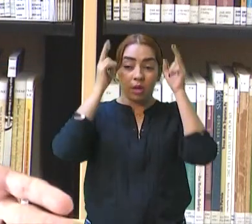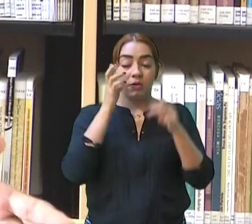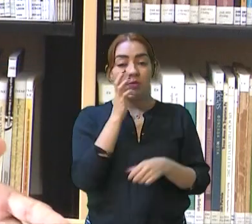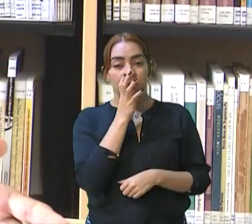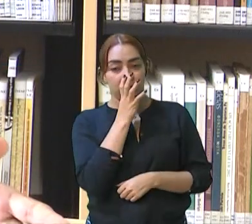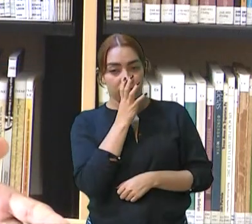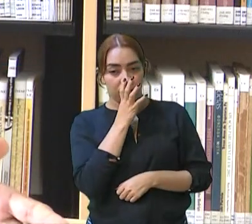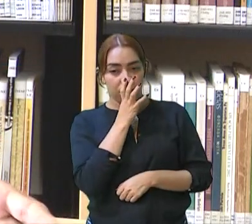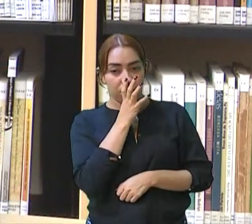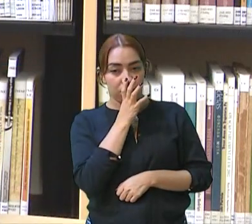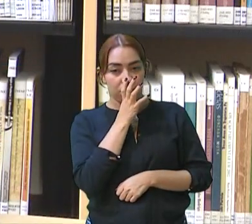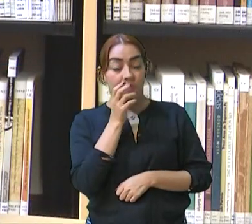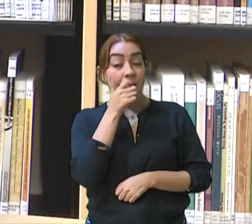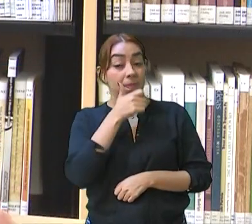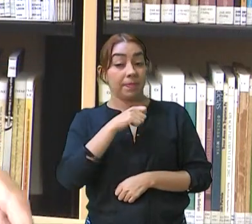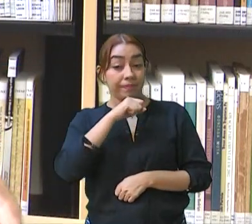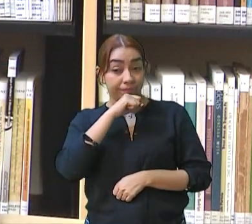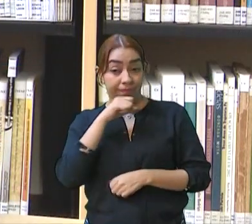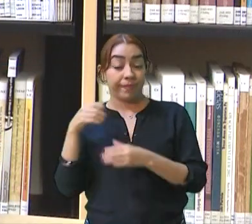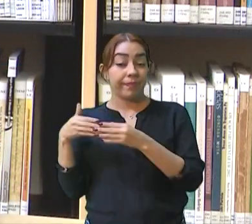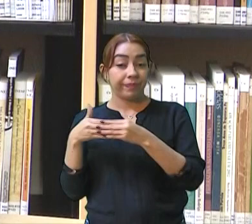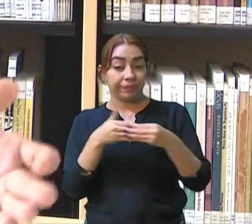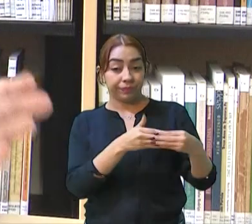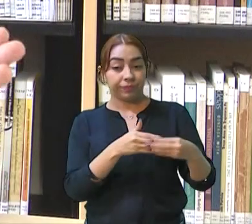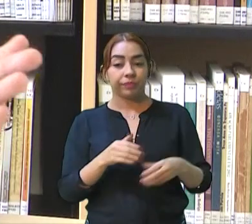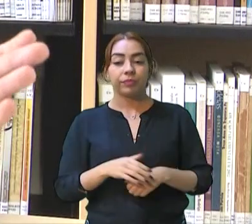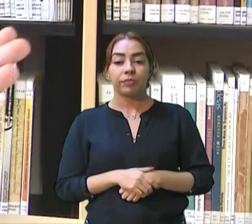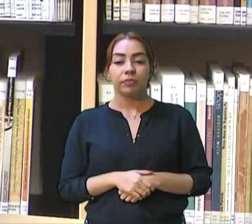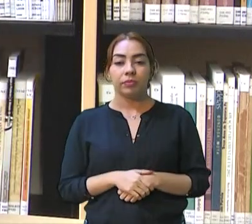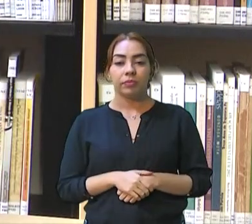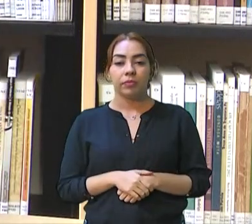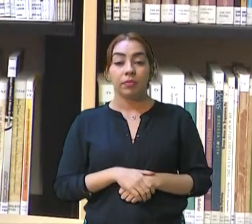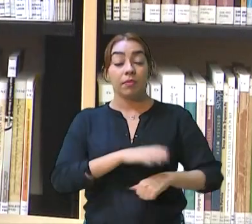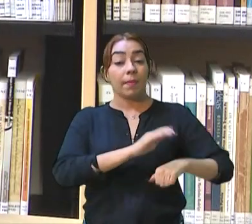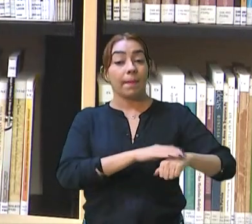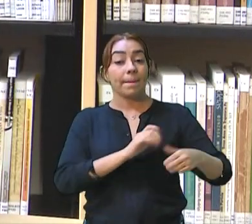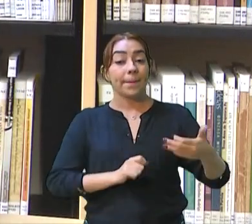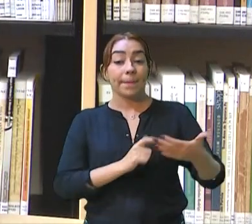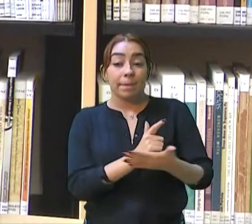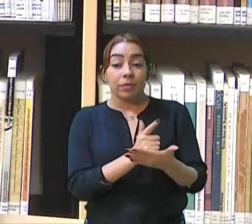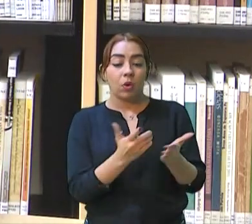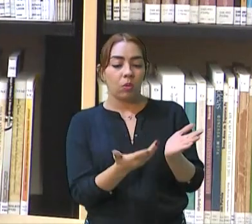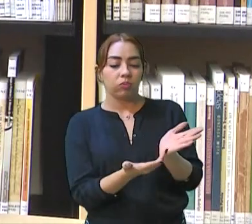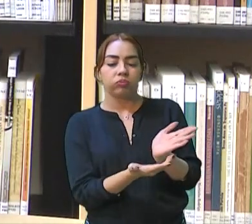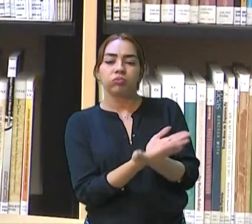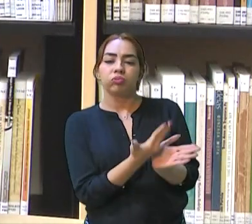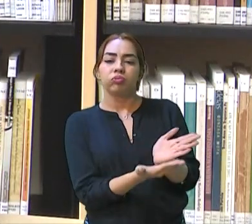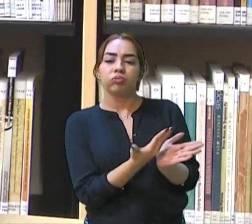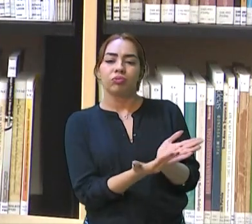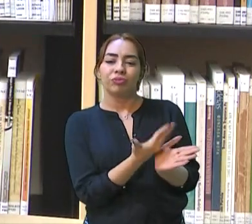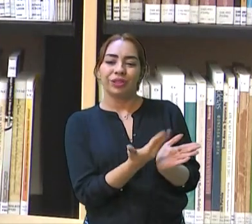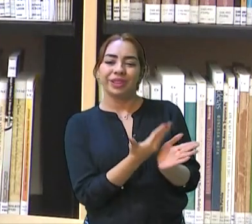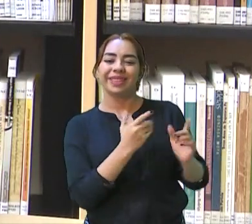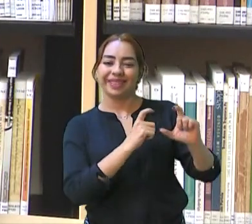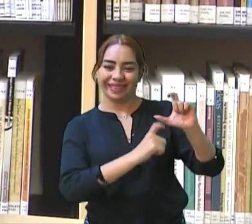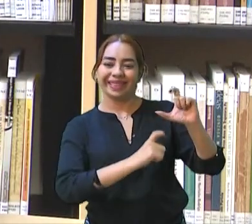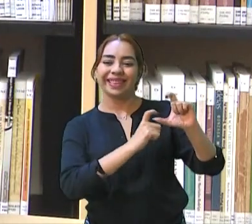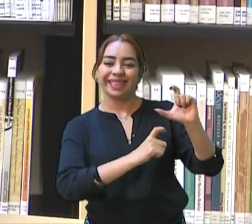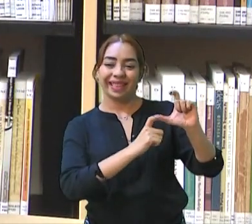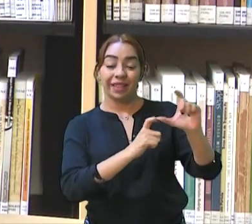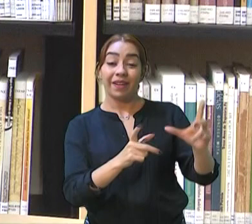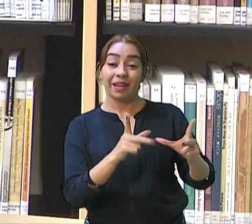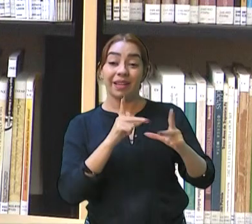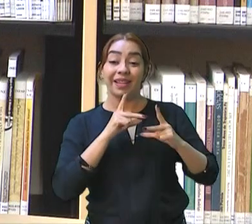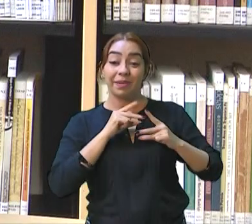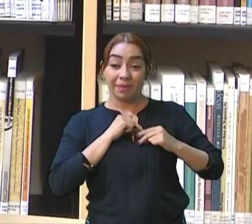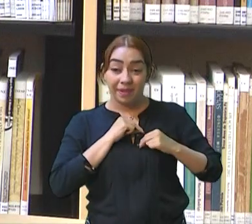junto com meus dois irmãos. Aí, na saída do cinema, ela comprou uma revista do Batman. Aí, a partir desse momento, eu comecei a